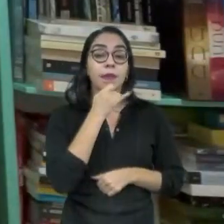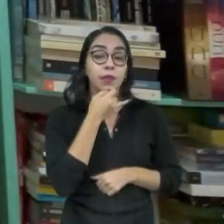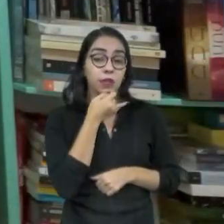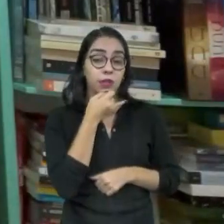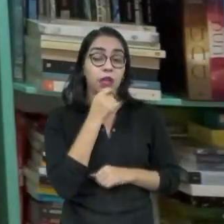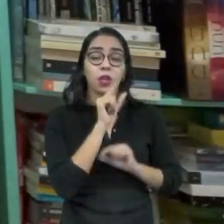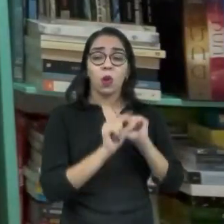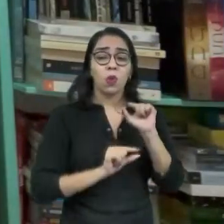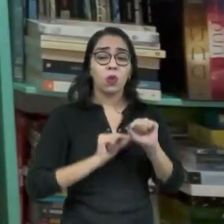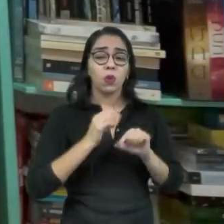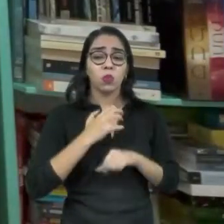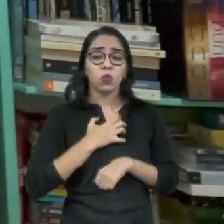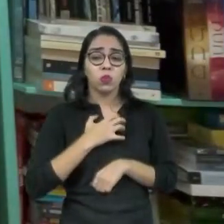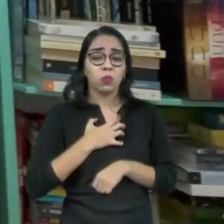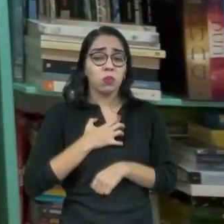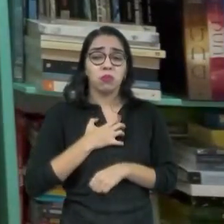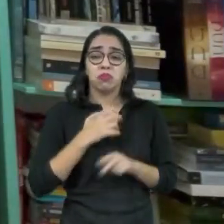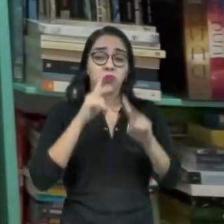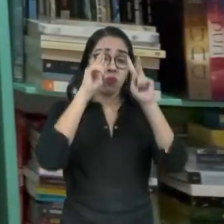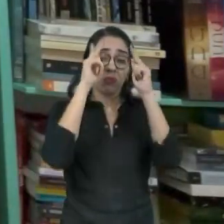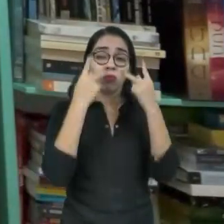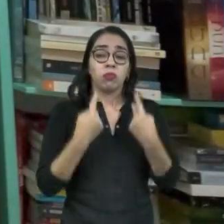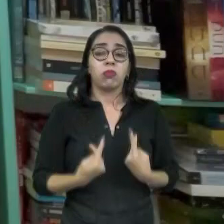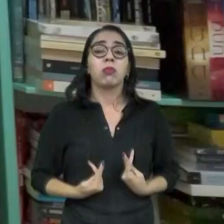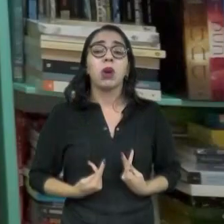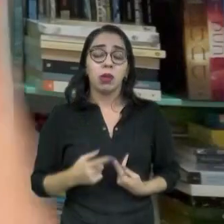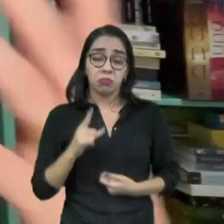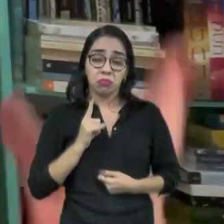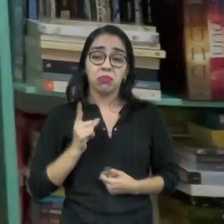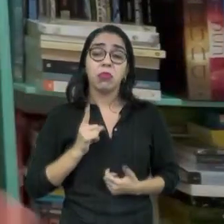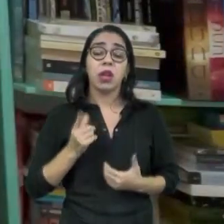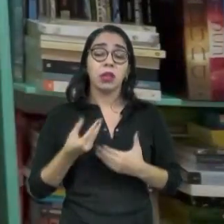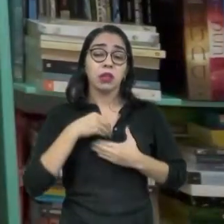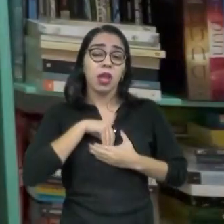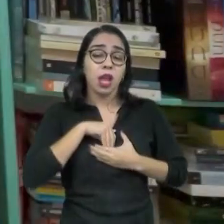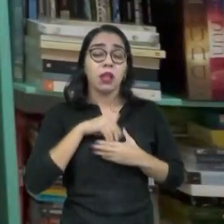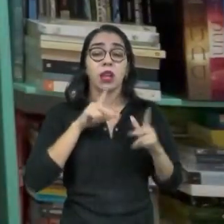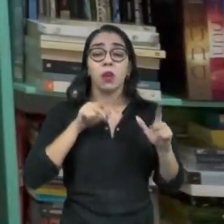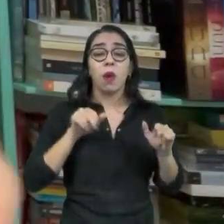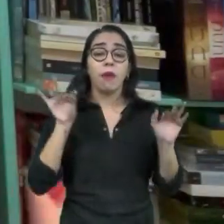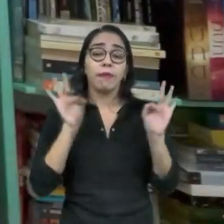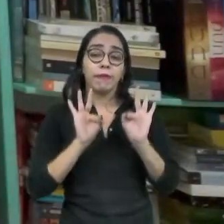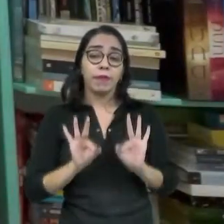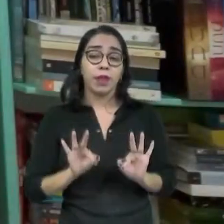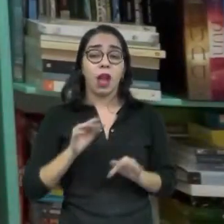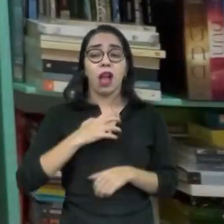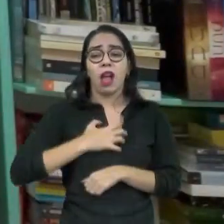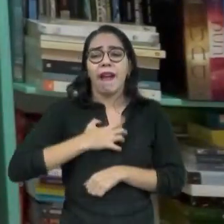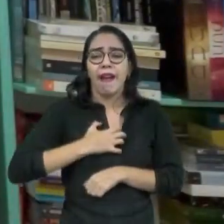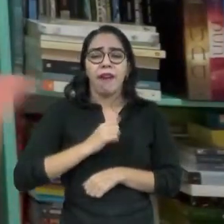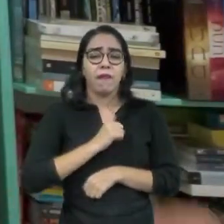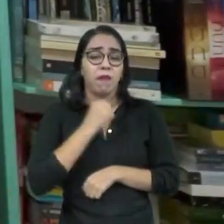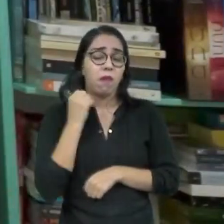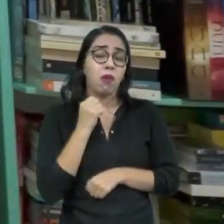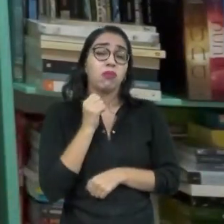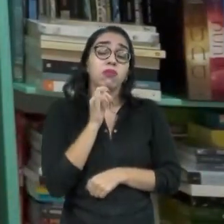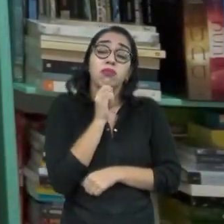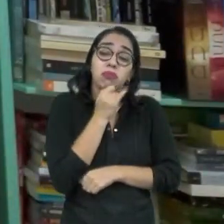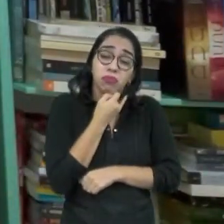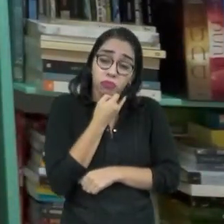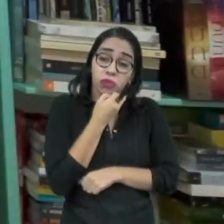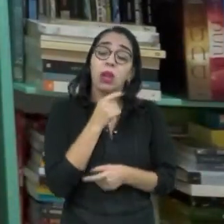sentimento inerente ao ser humano então assim como a alegria como a felicidade como a raiva a gente sente